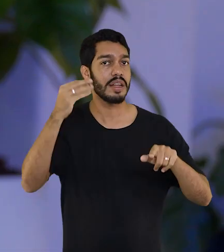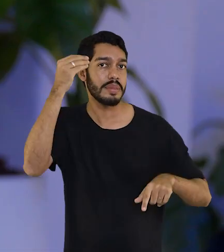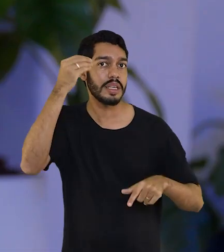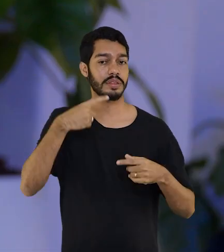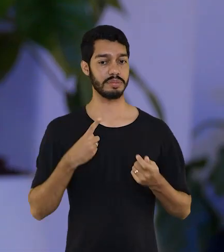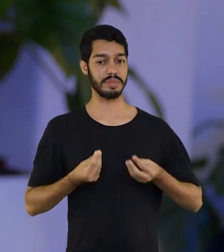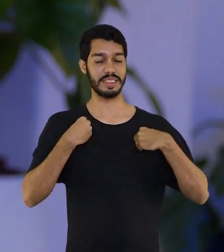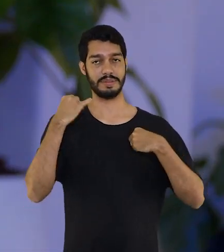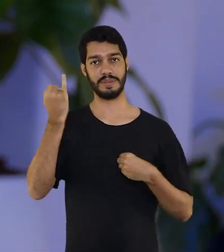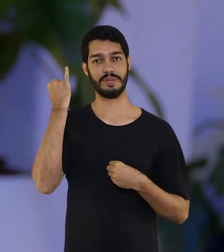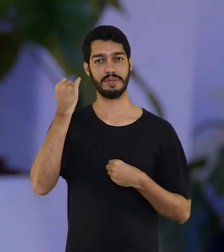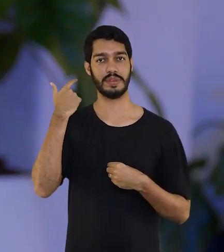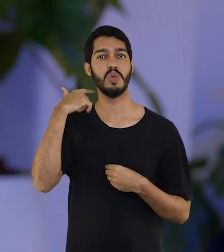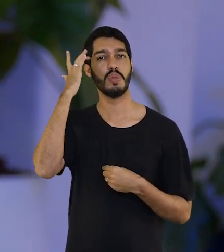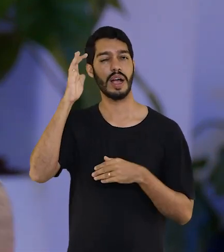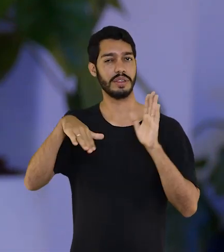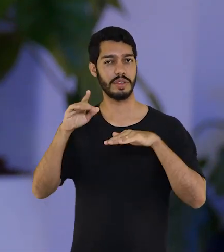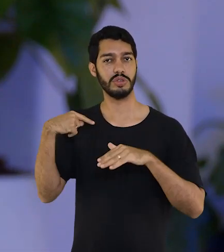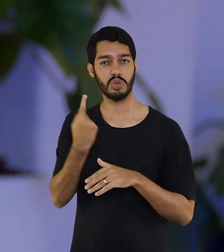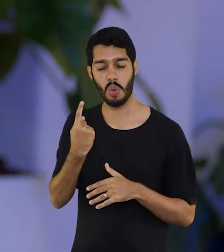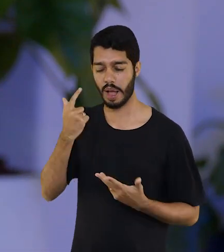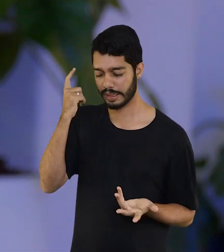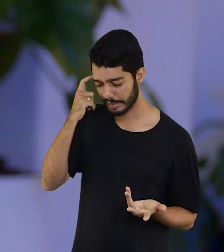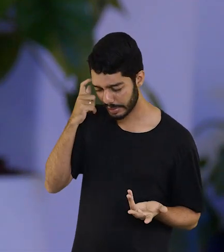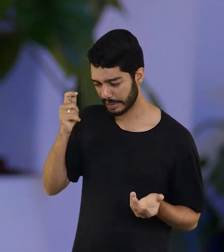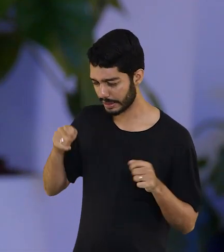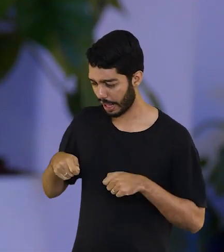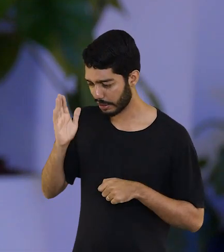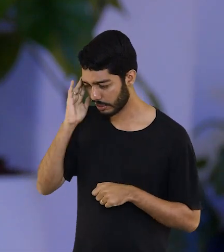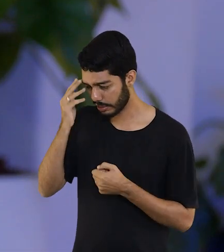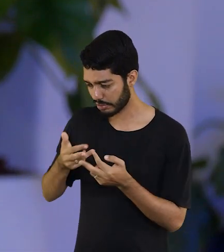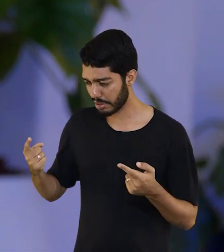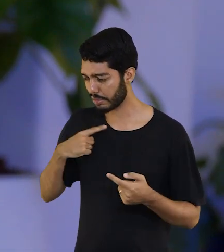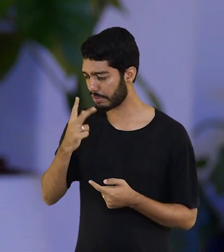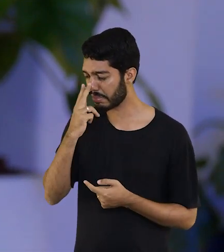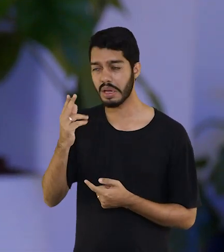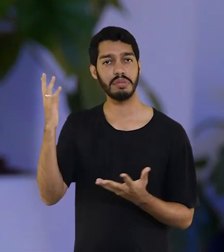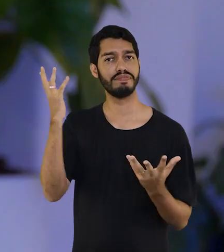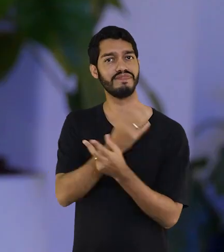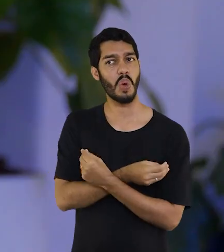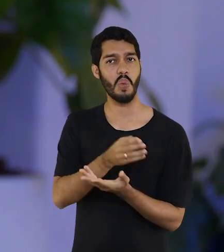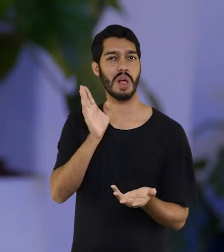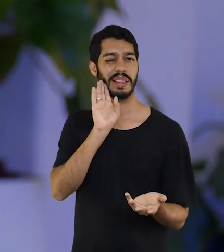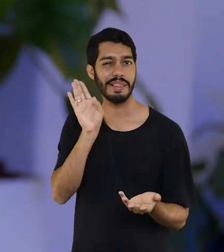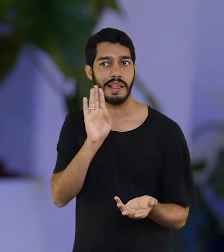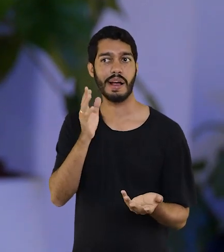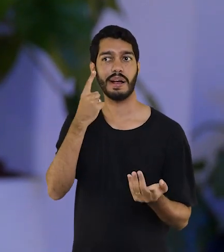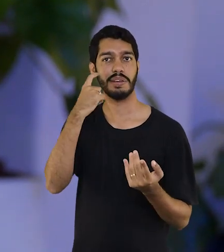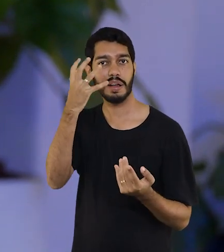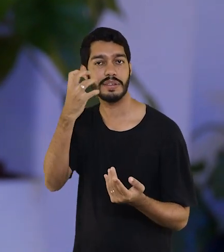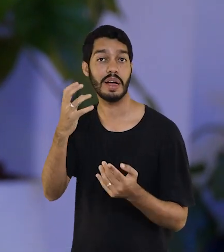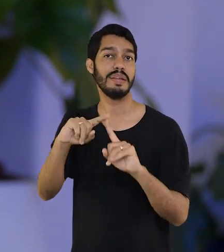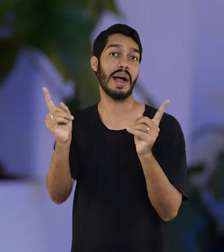muito importante. Então, eu acho, assim, que a gente fala muito, né, de empreender, e parece ser um mundo muito legal, um mundo